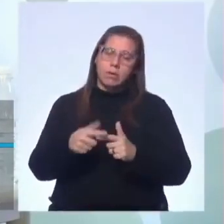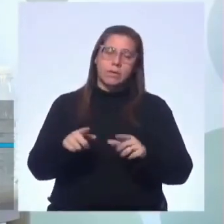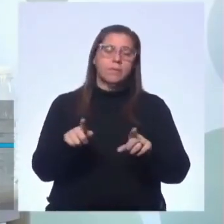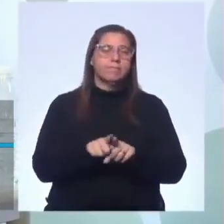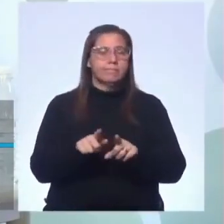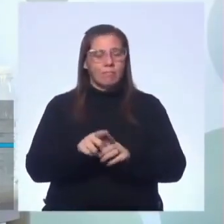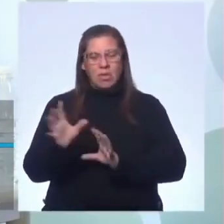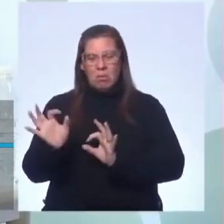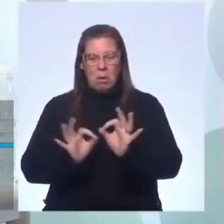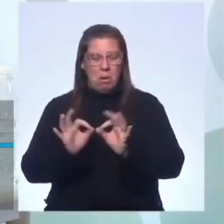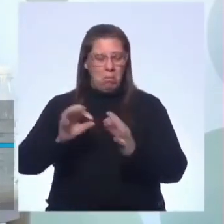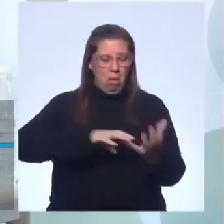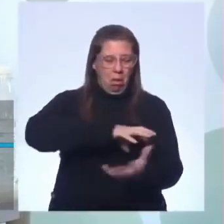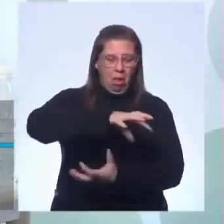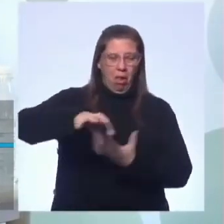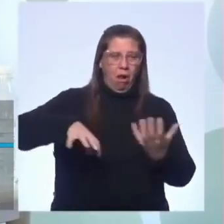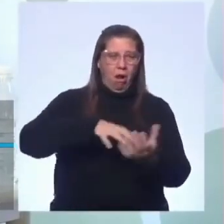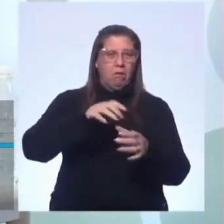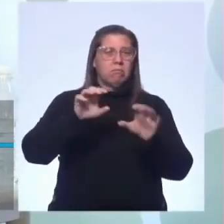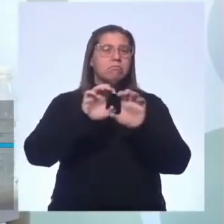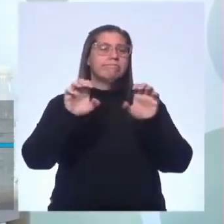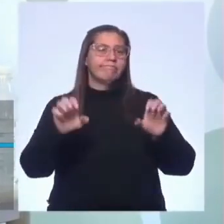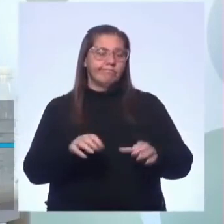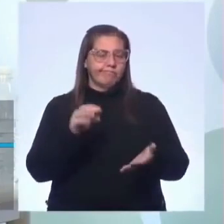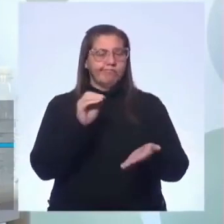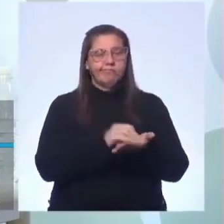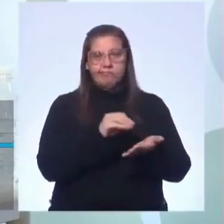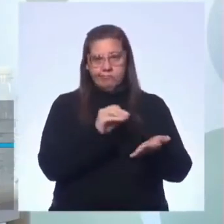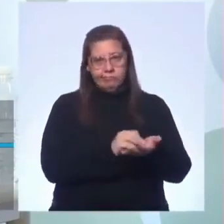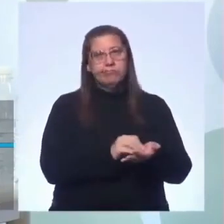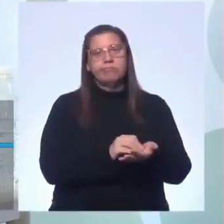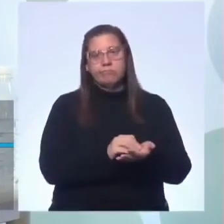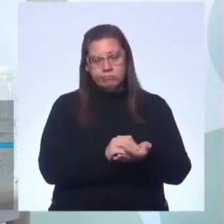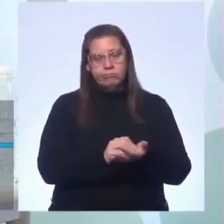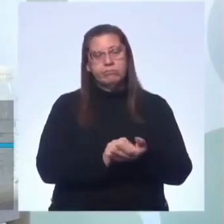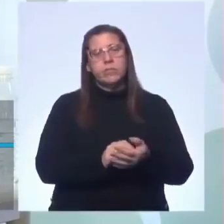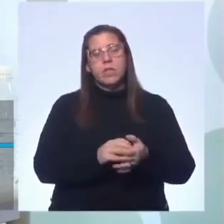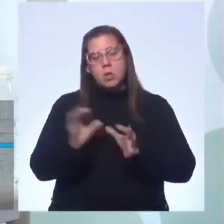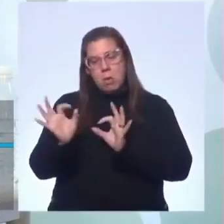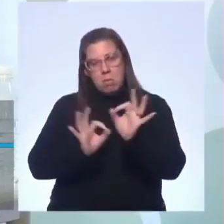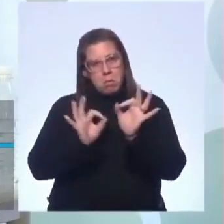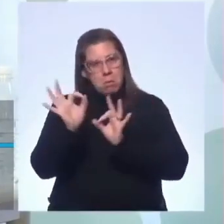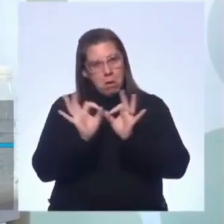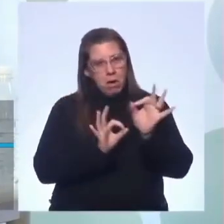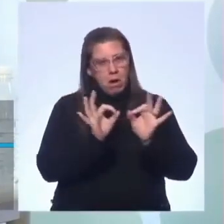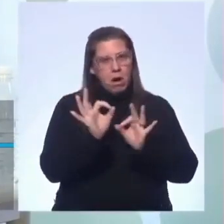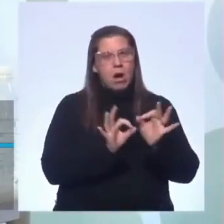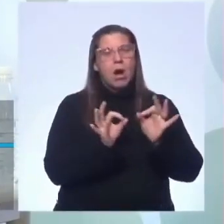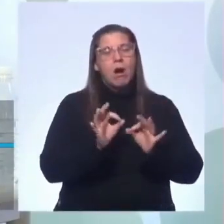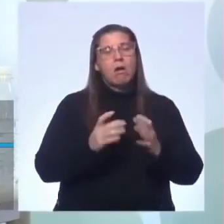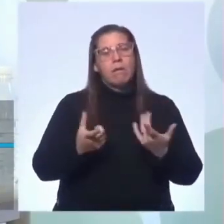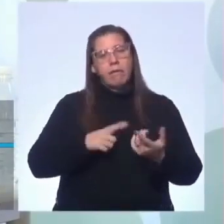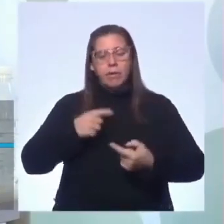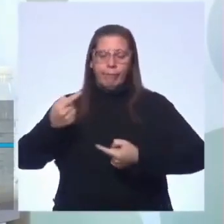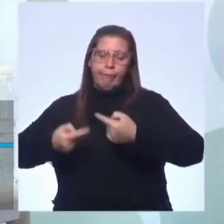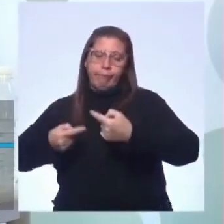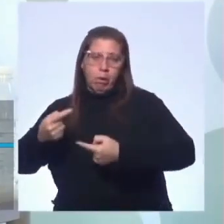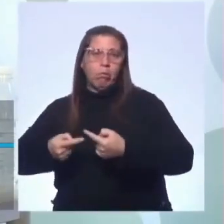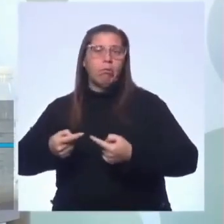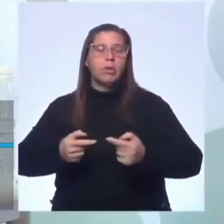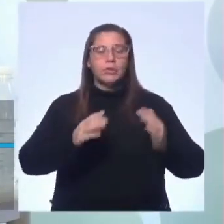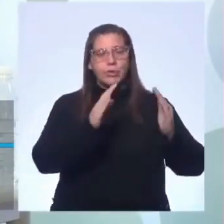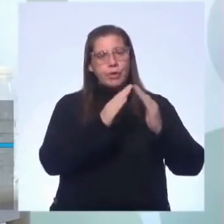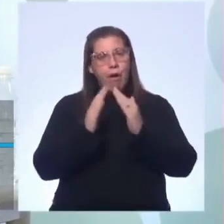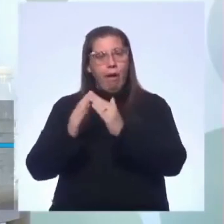de desorganização estrutural, a falta de infraestrutura, a falta de organização de uma política habitacional